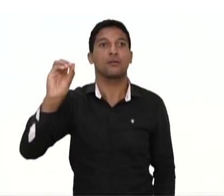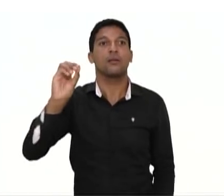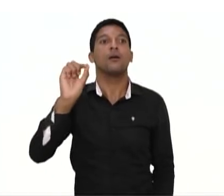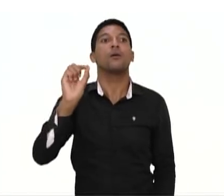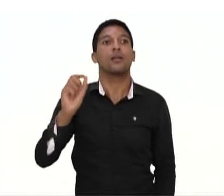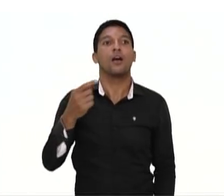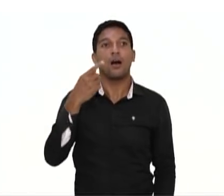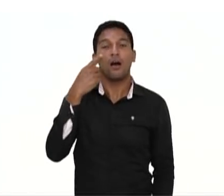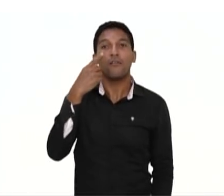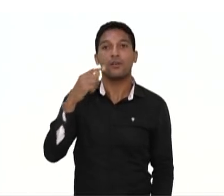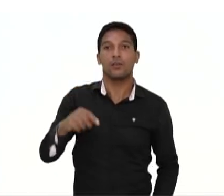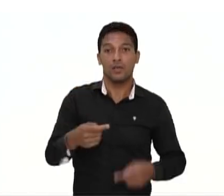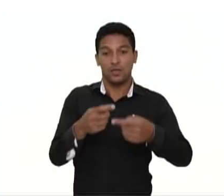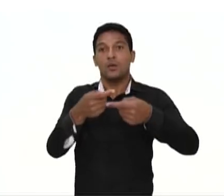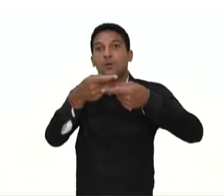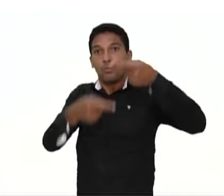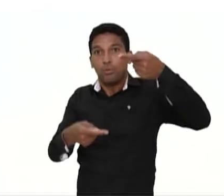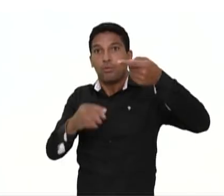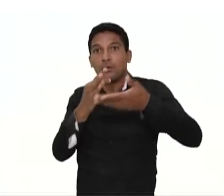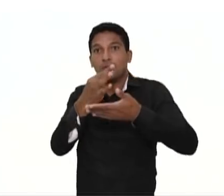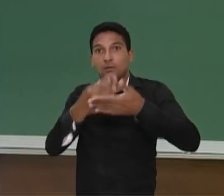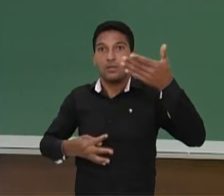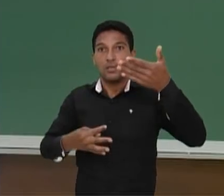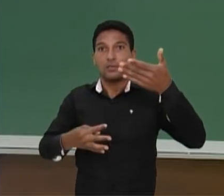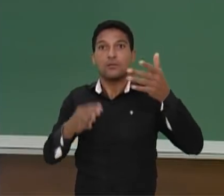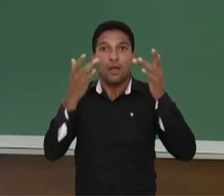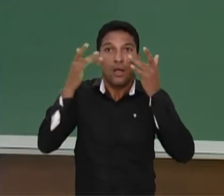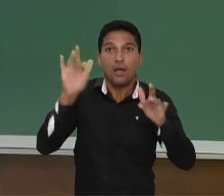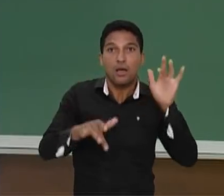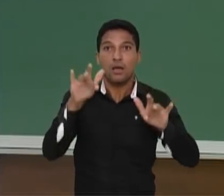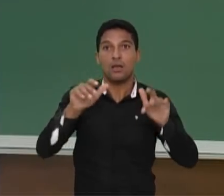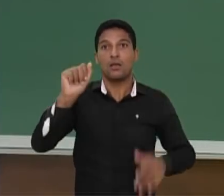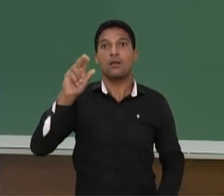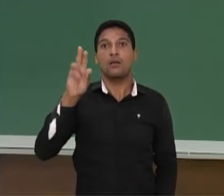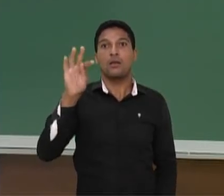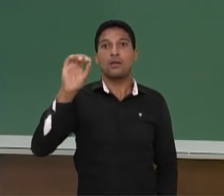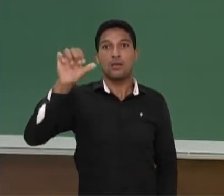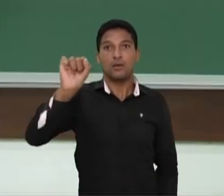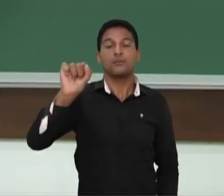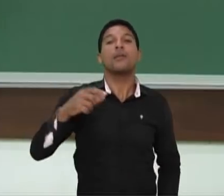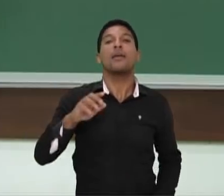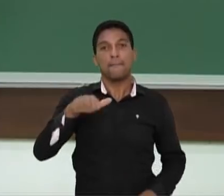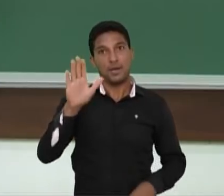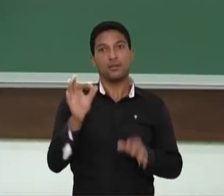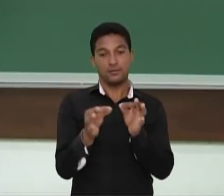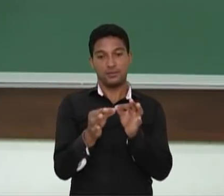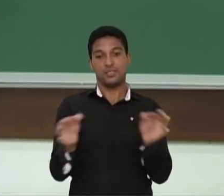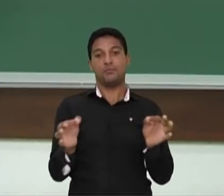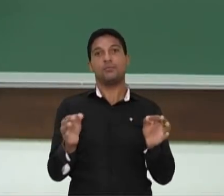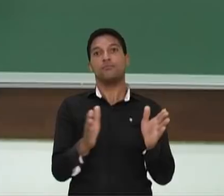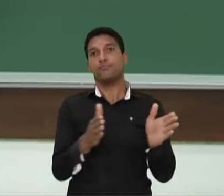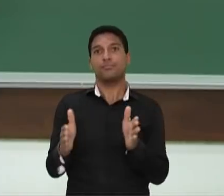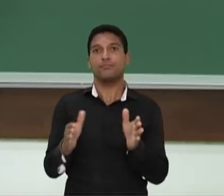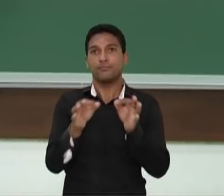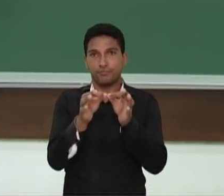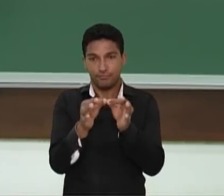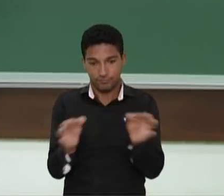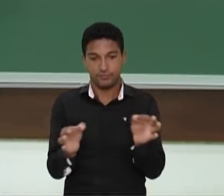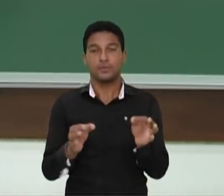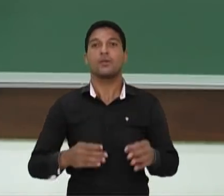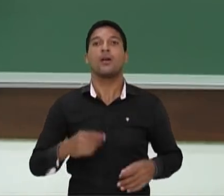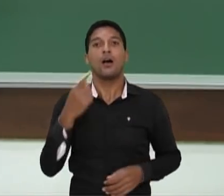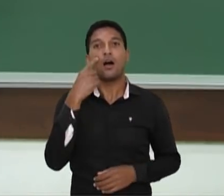a comicidade. Então, além de passar a mensagem da Bíblia, ensinar os dogmas da igreja,